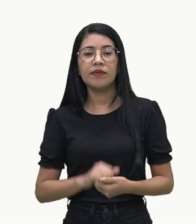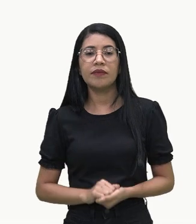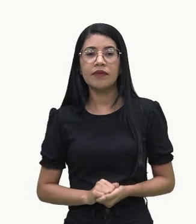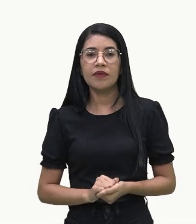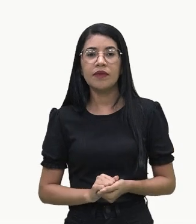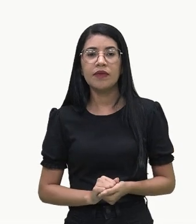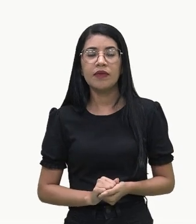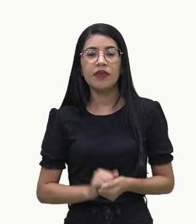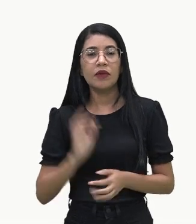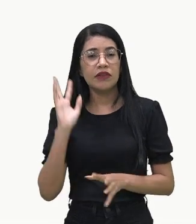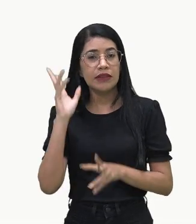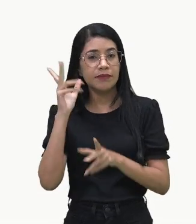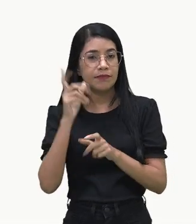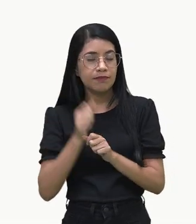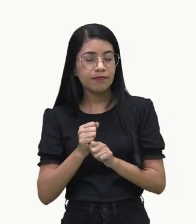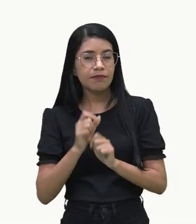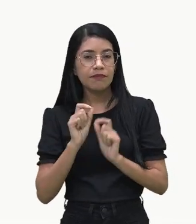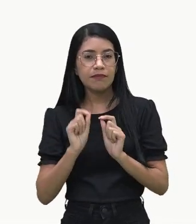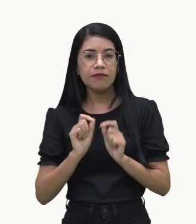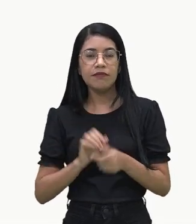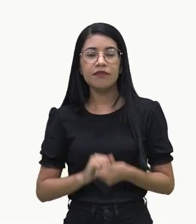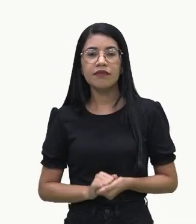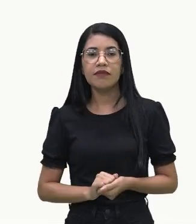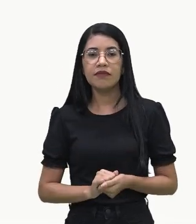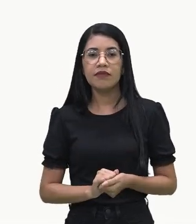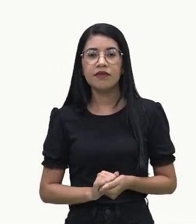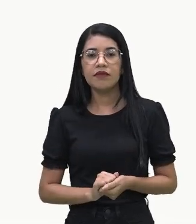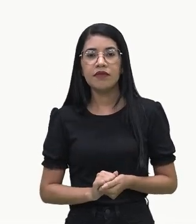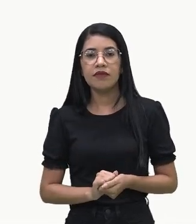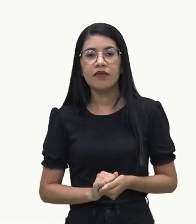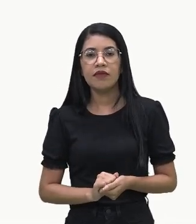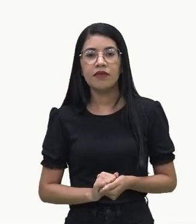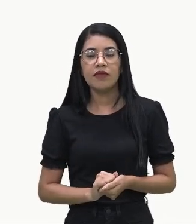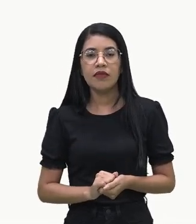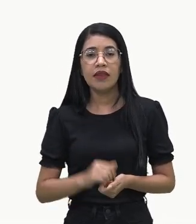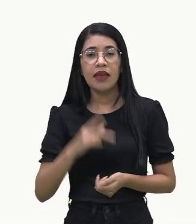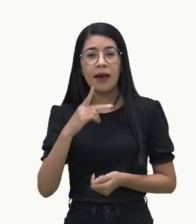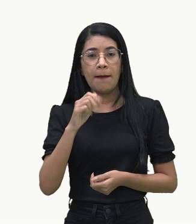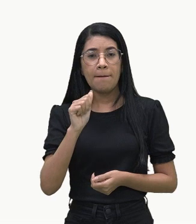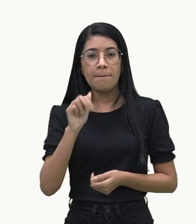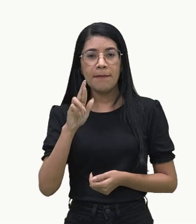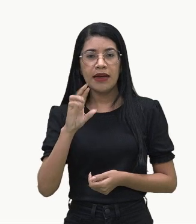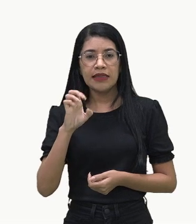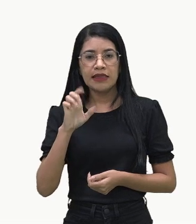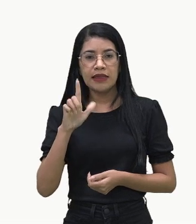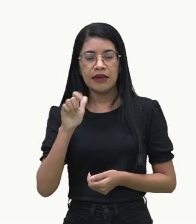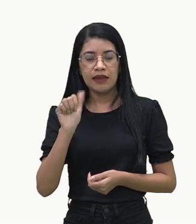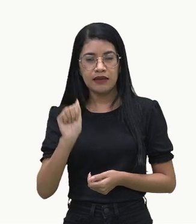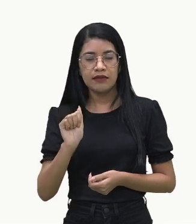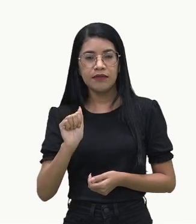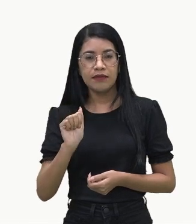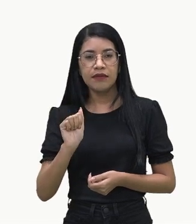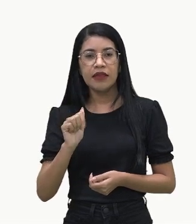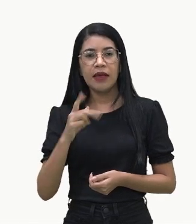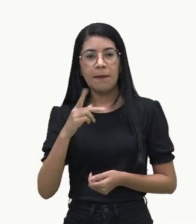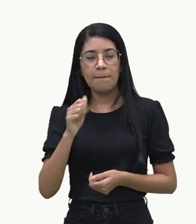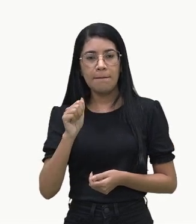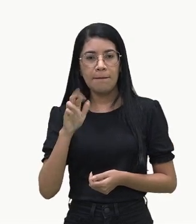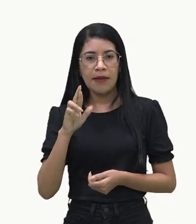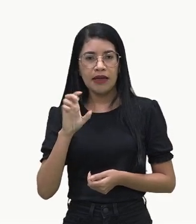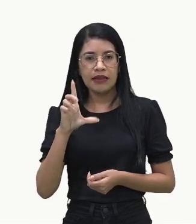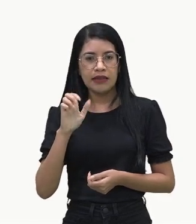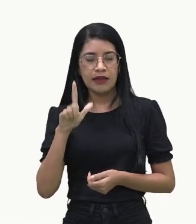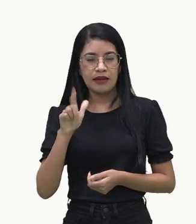agora nós vamos fazer isso. Aqui nós teremos as parcelas. Então,